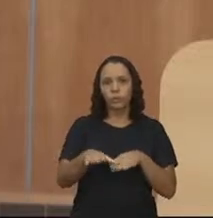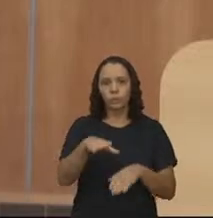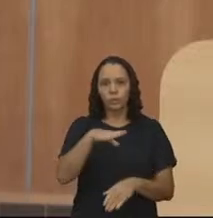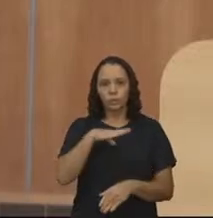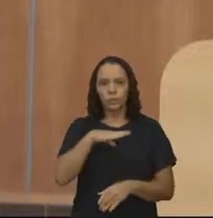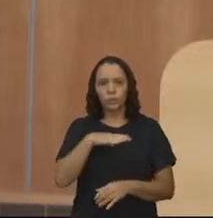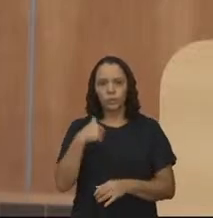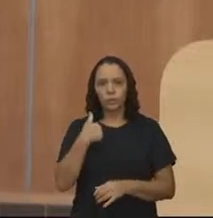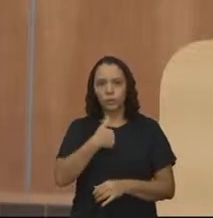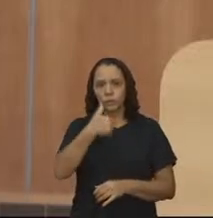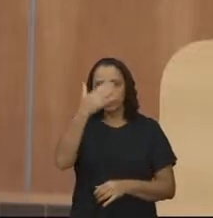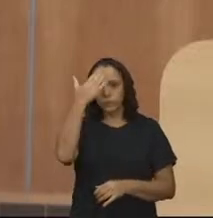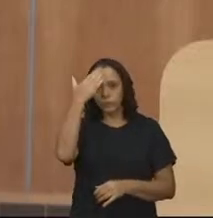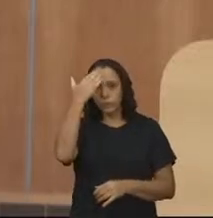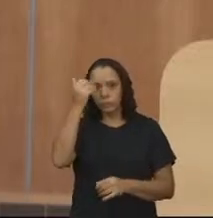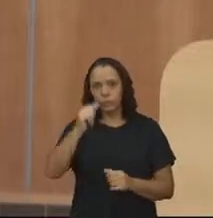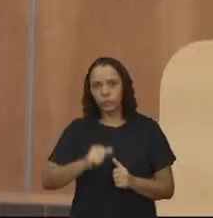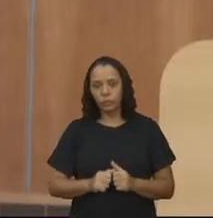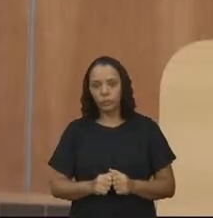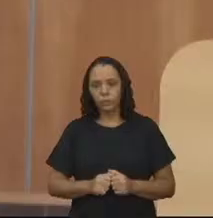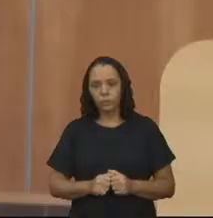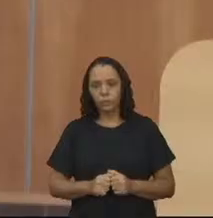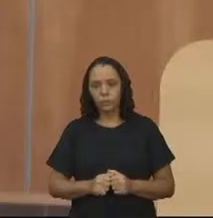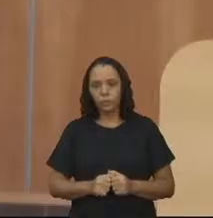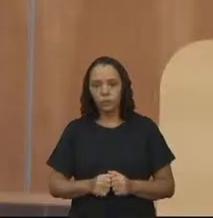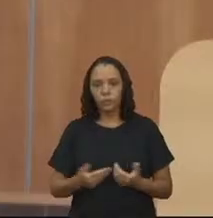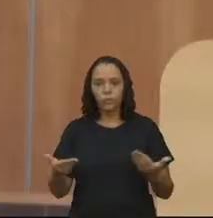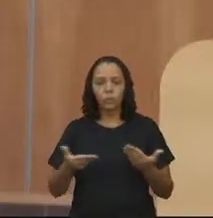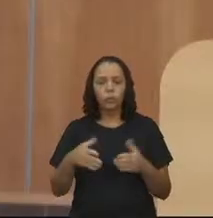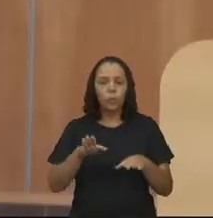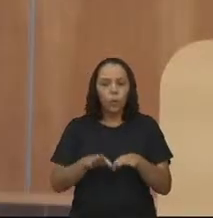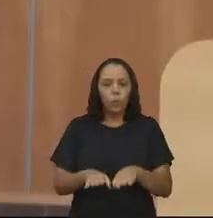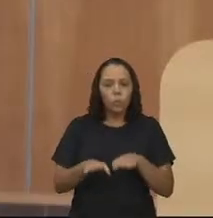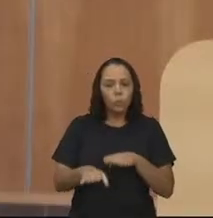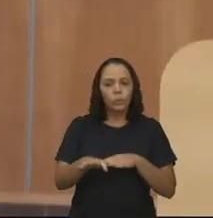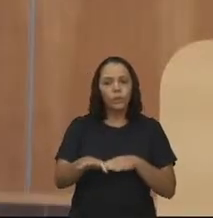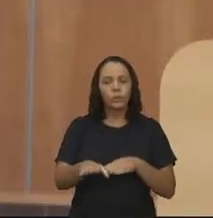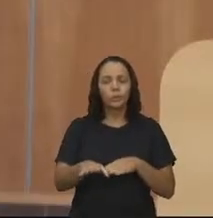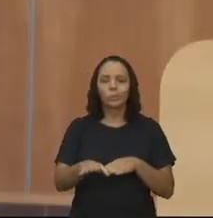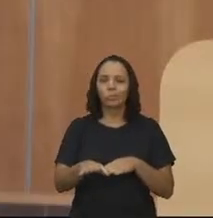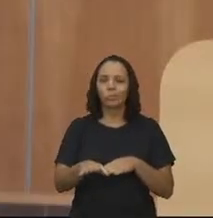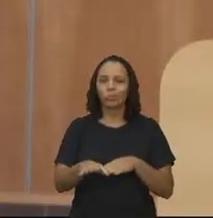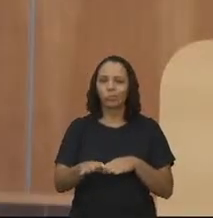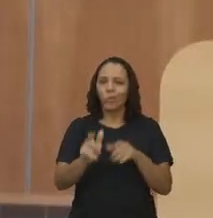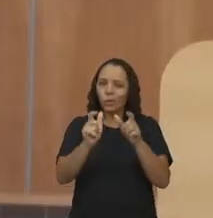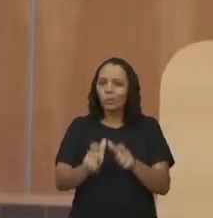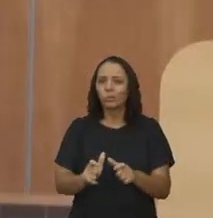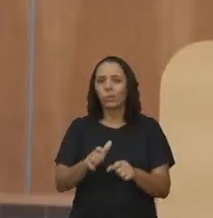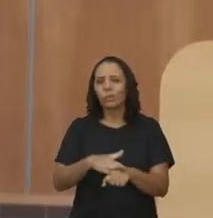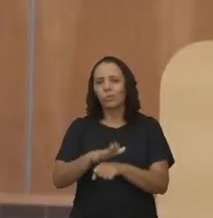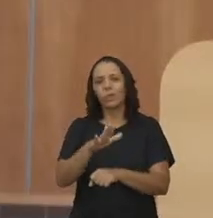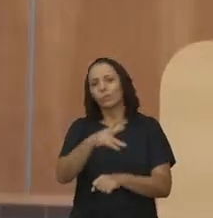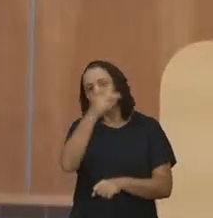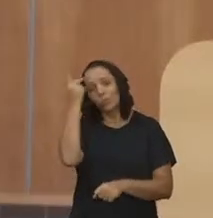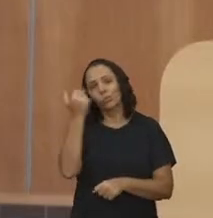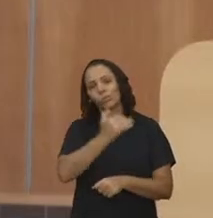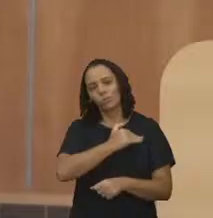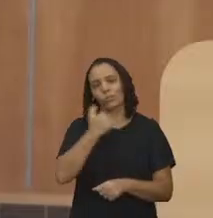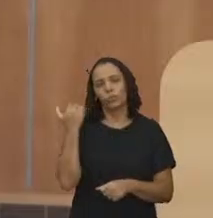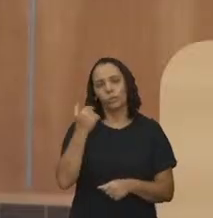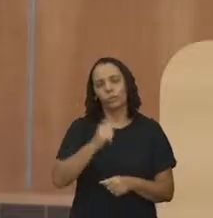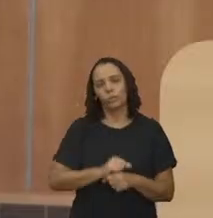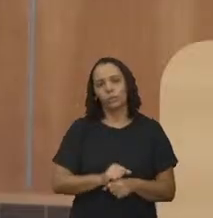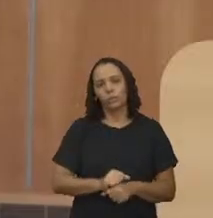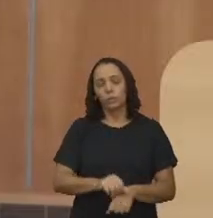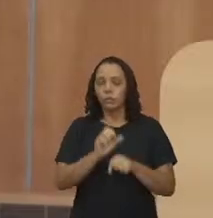que o trânsito, hoje, a nível nacional, é o que mais mata no nosso país. E a educação é